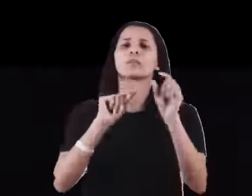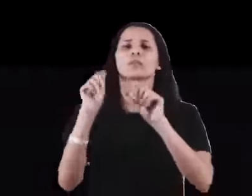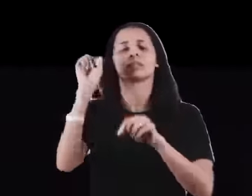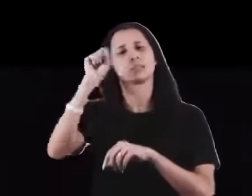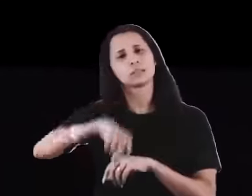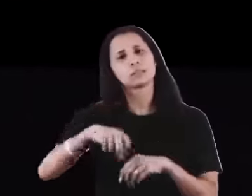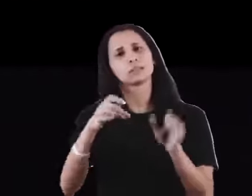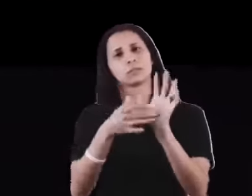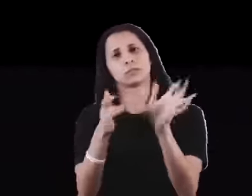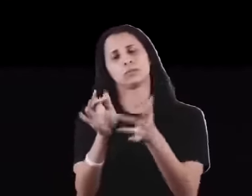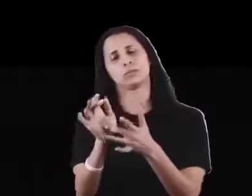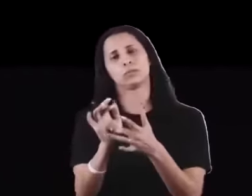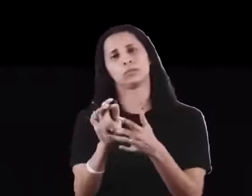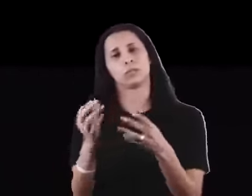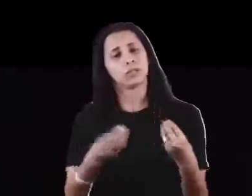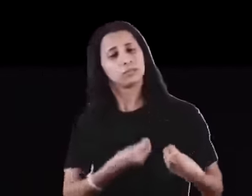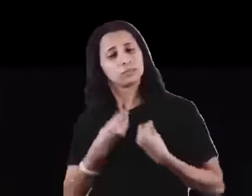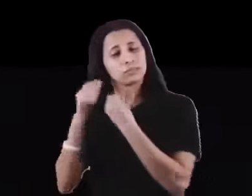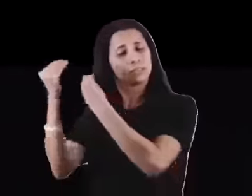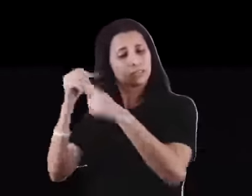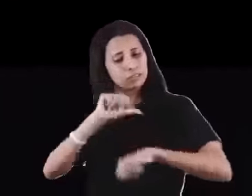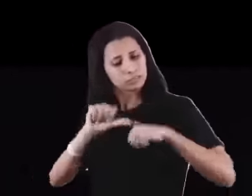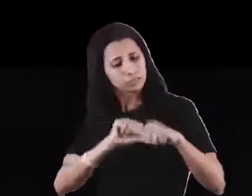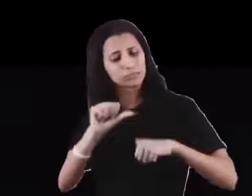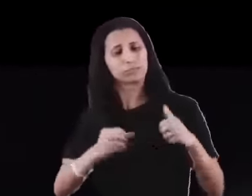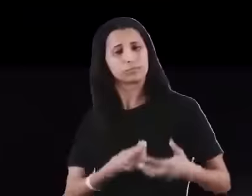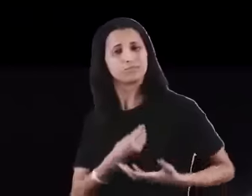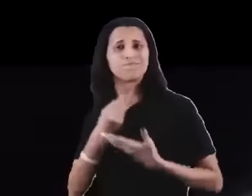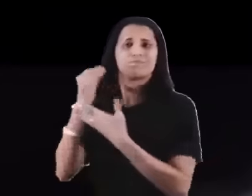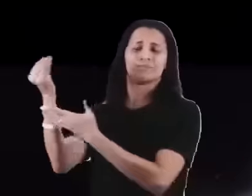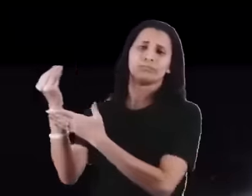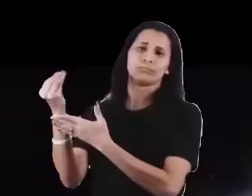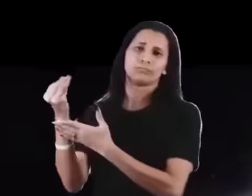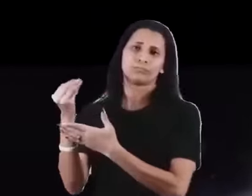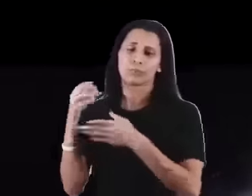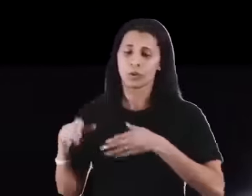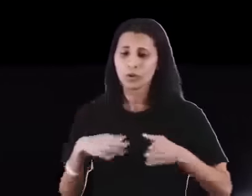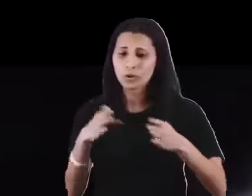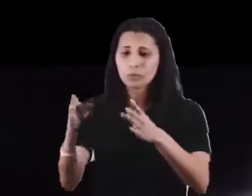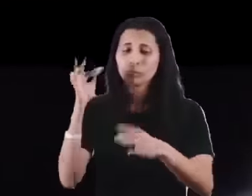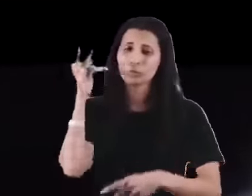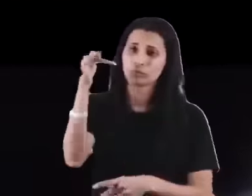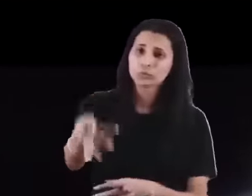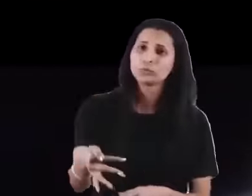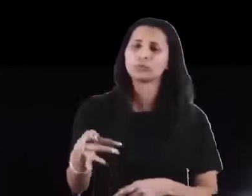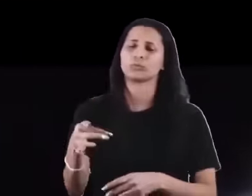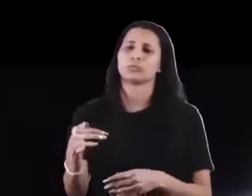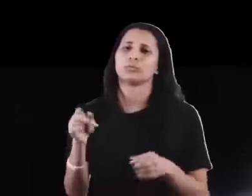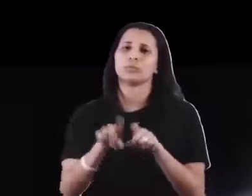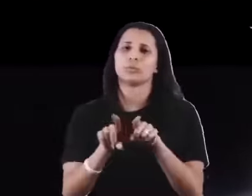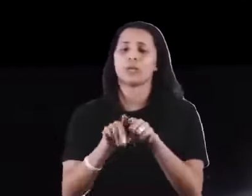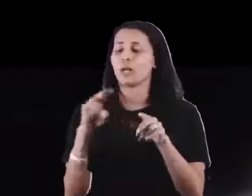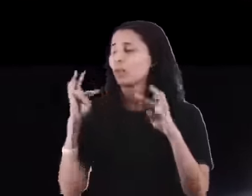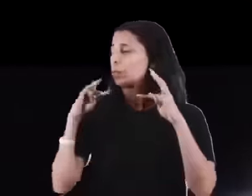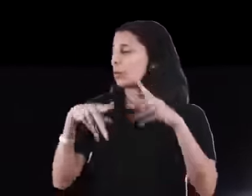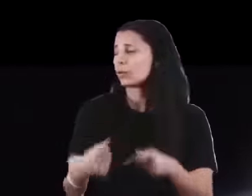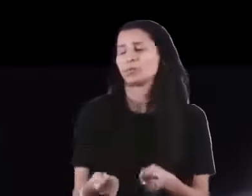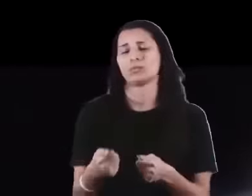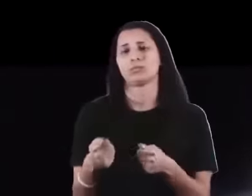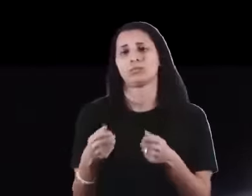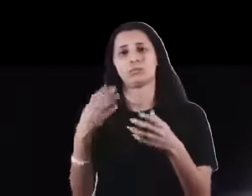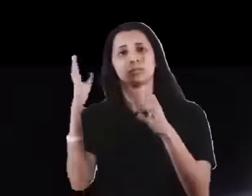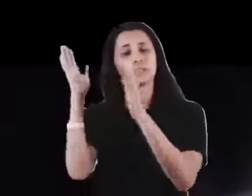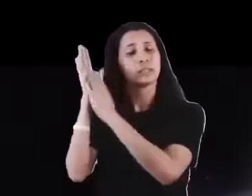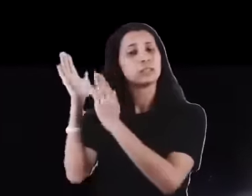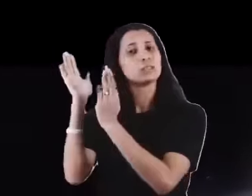entregar a sua vida seu caminho o seu futuro seu destino e tudo que você passou nas mãos de Deus dizer que ele é o senhor